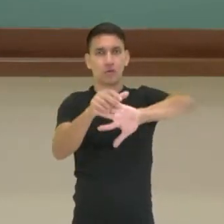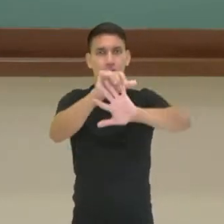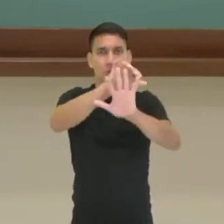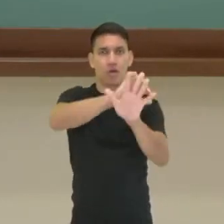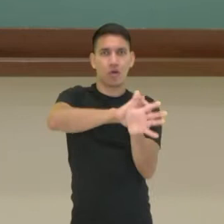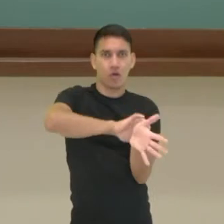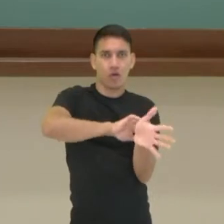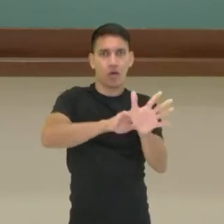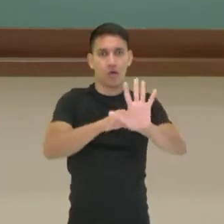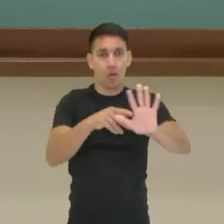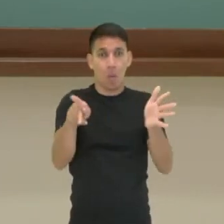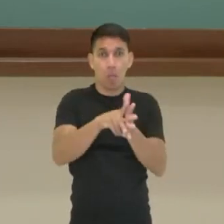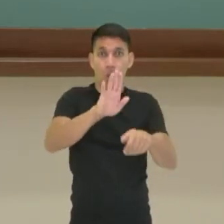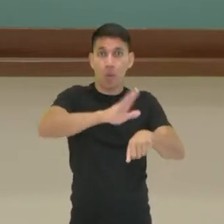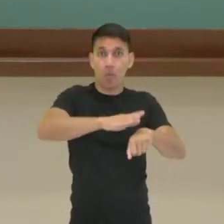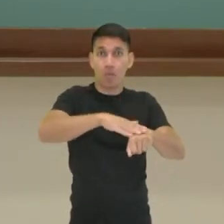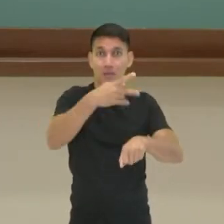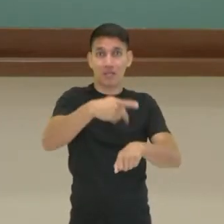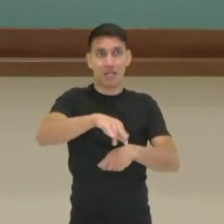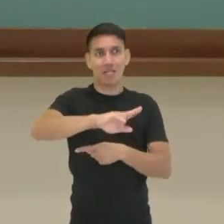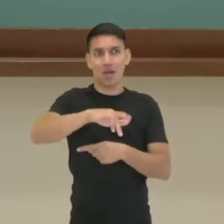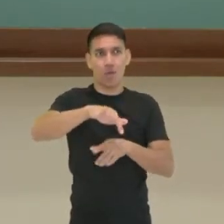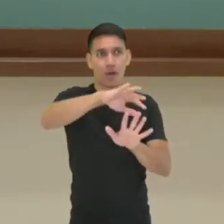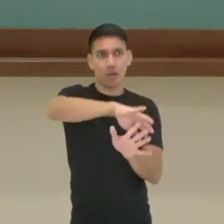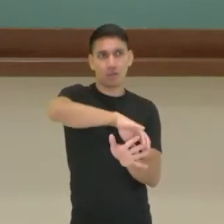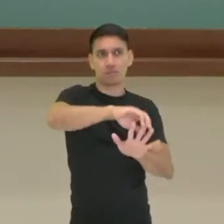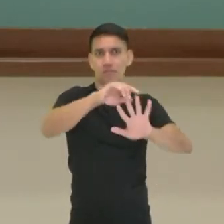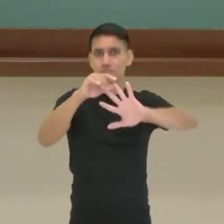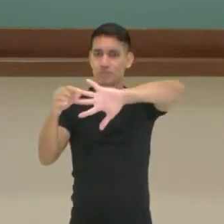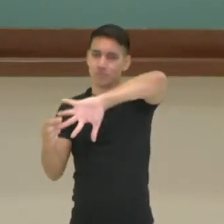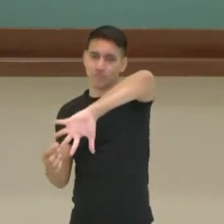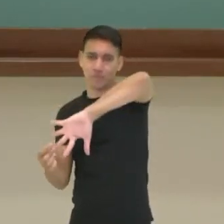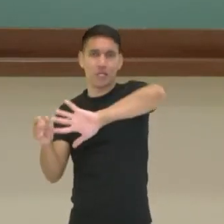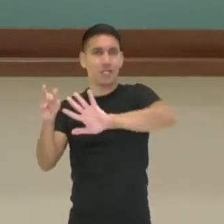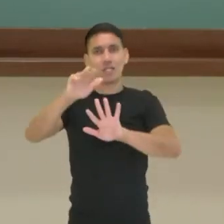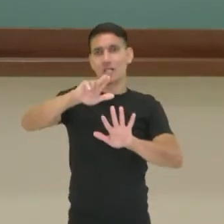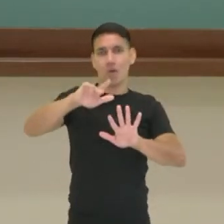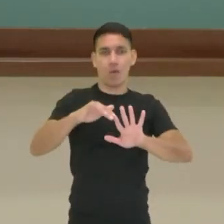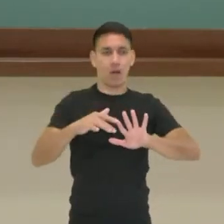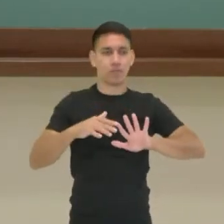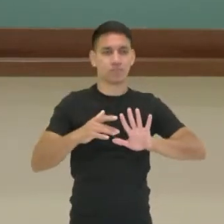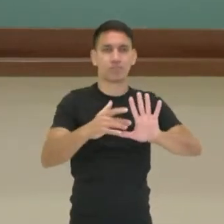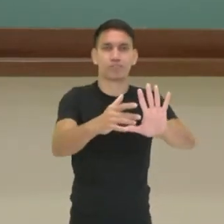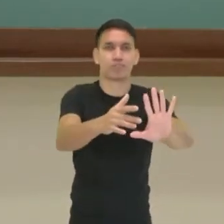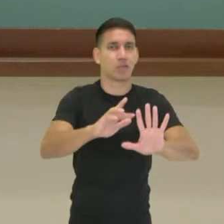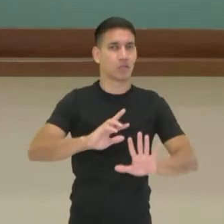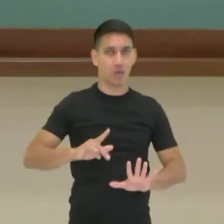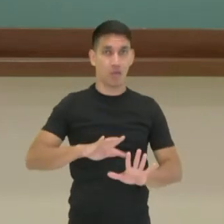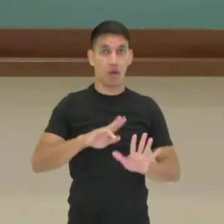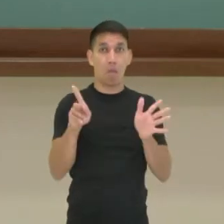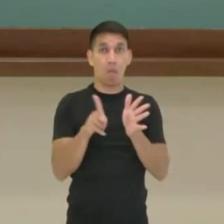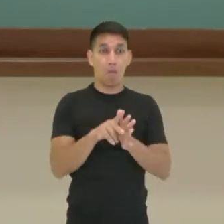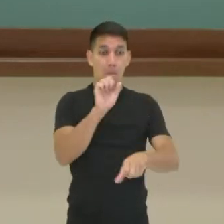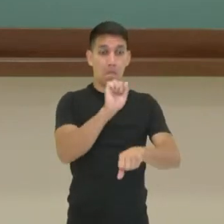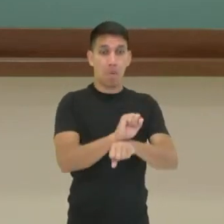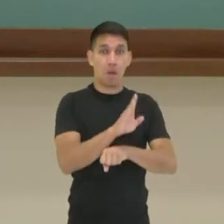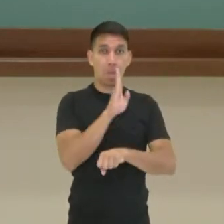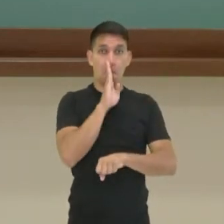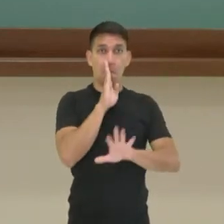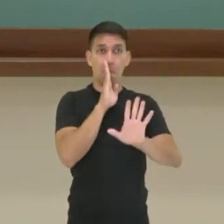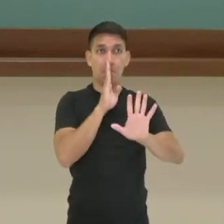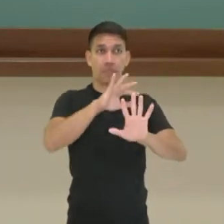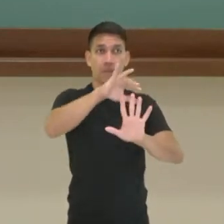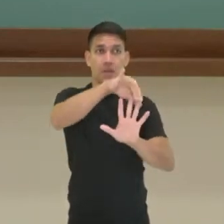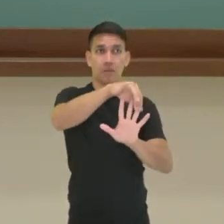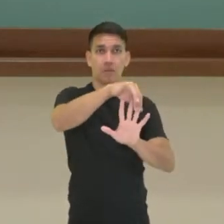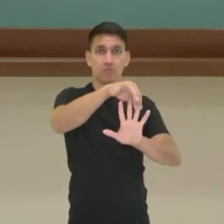centro. Gente, ela não vai rodar daqui para lá, ela não vai sair andando, ela simplesmente está parada e